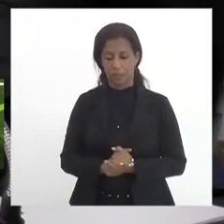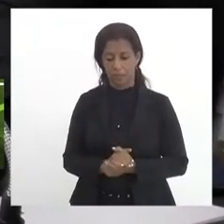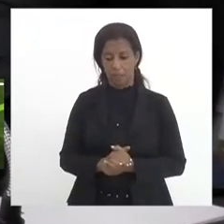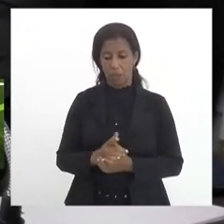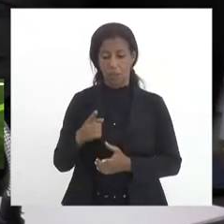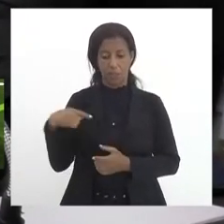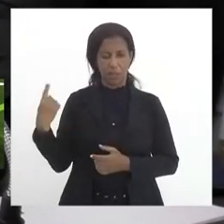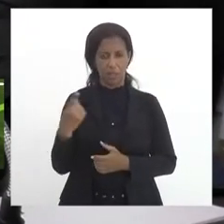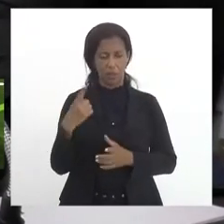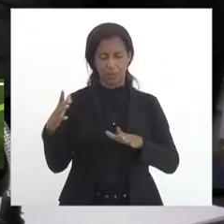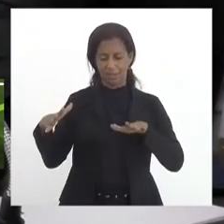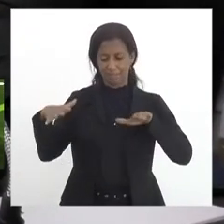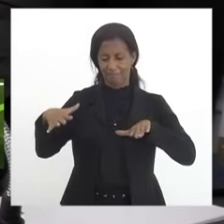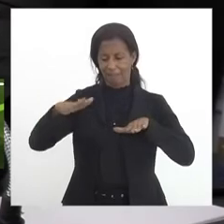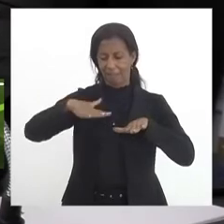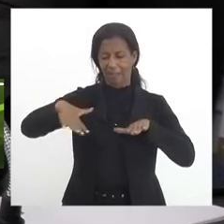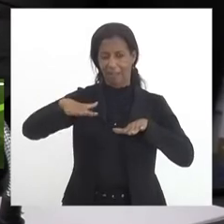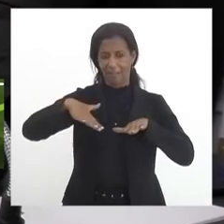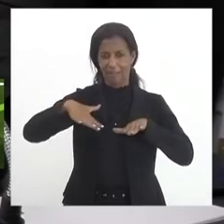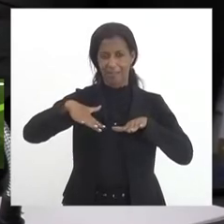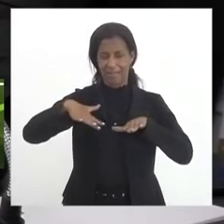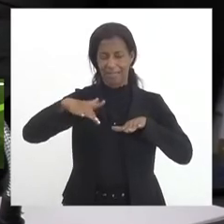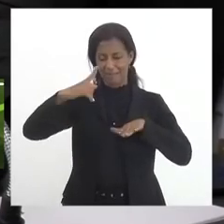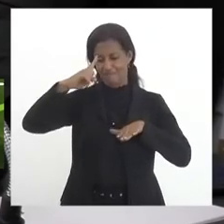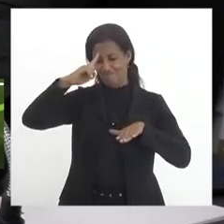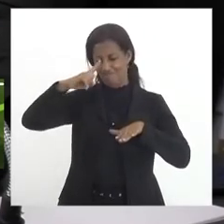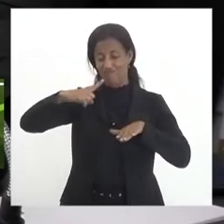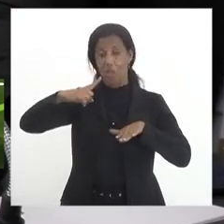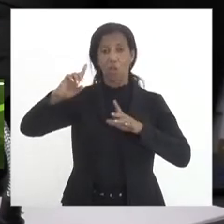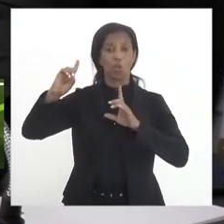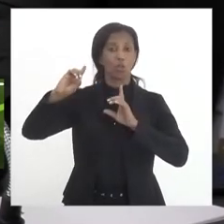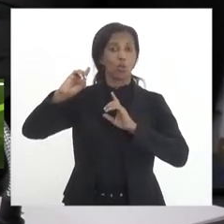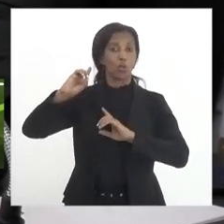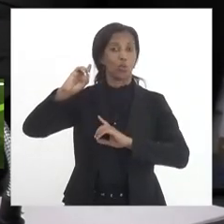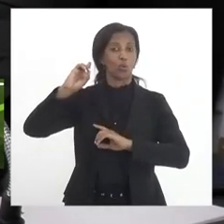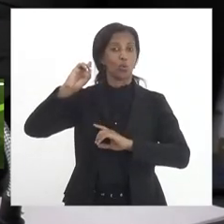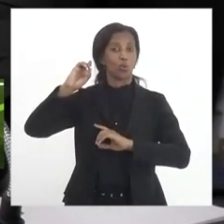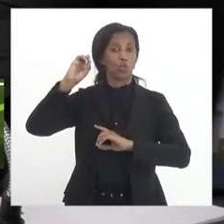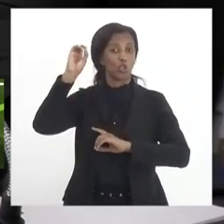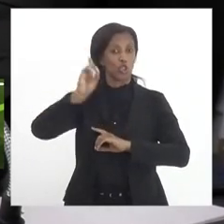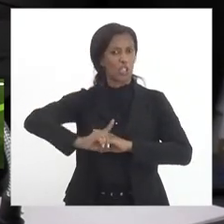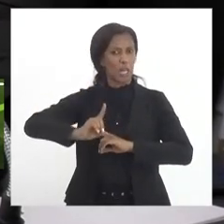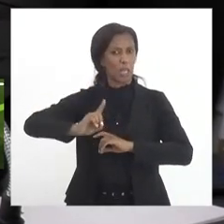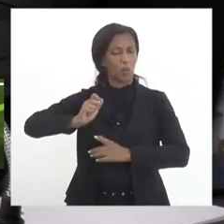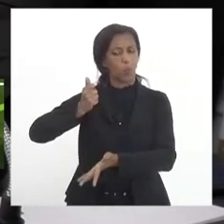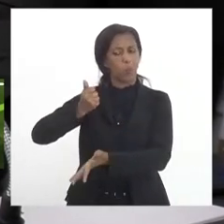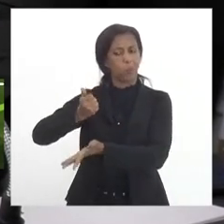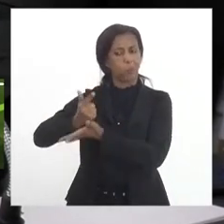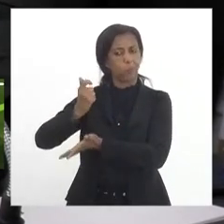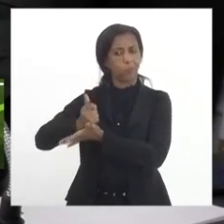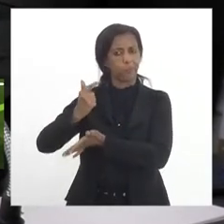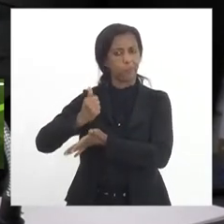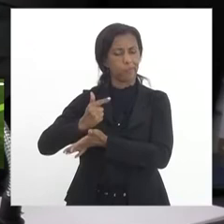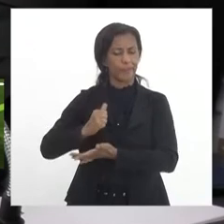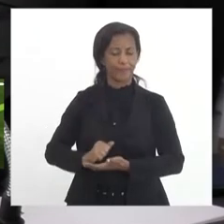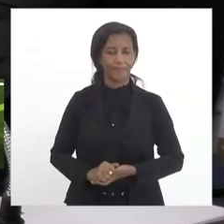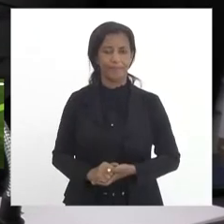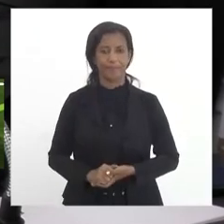de competência, versar sobre o direito do consumidor,